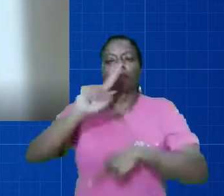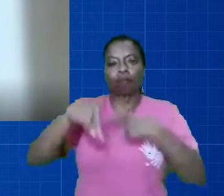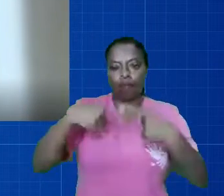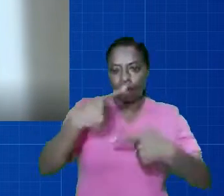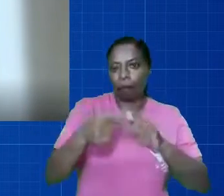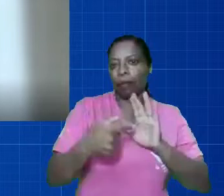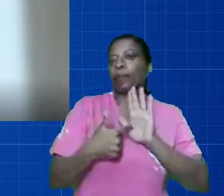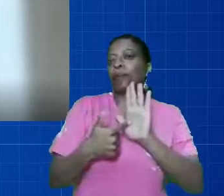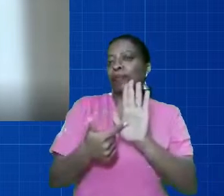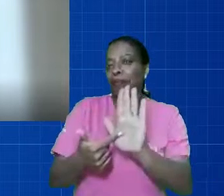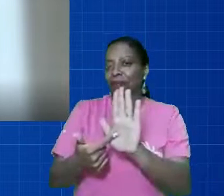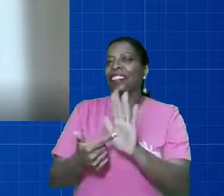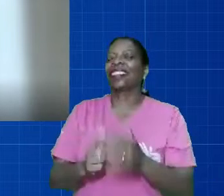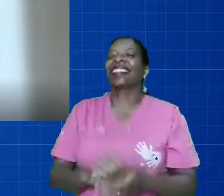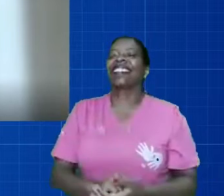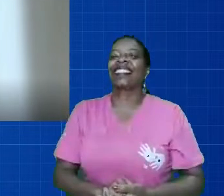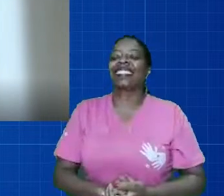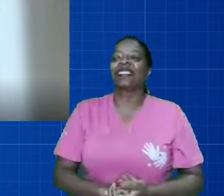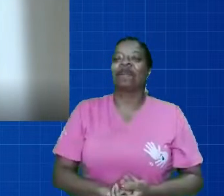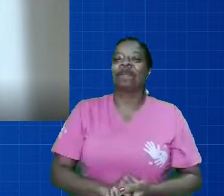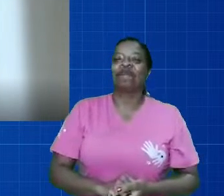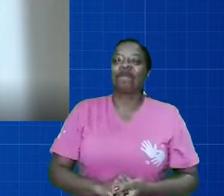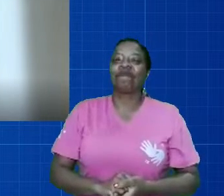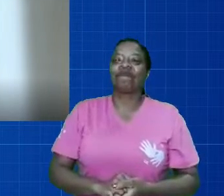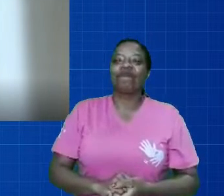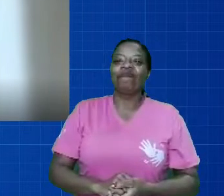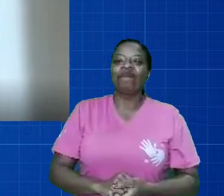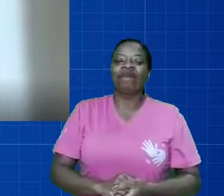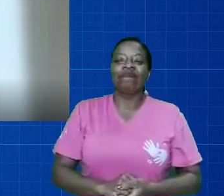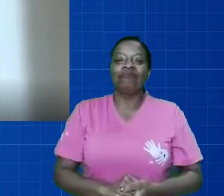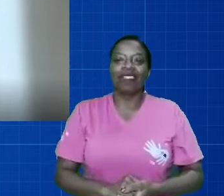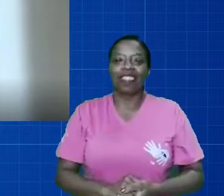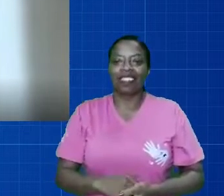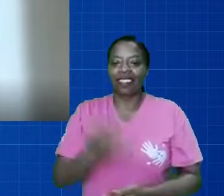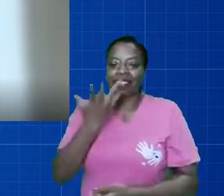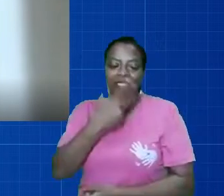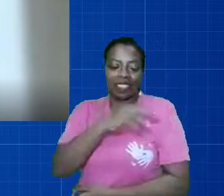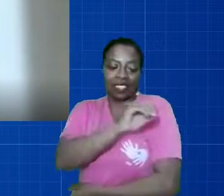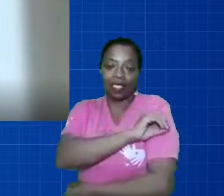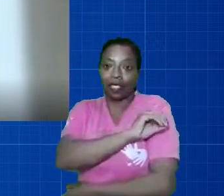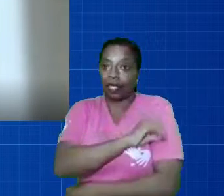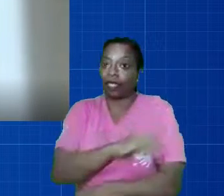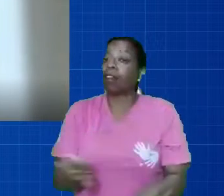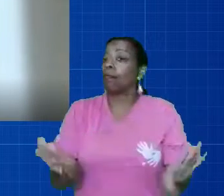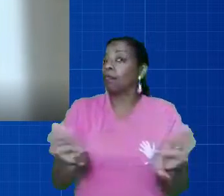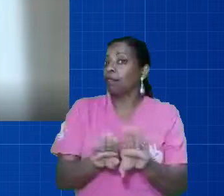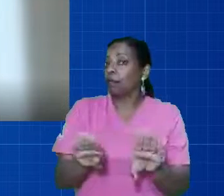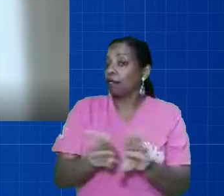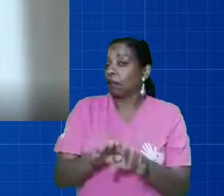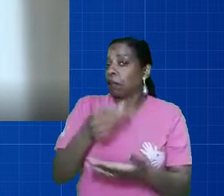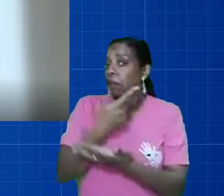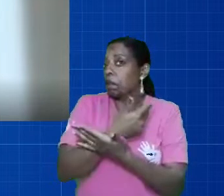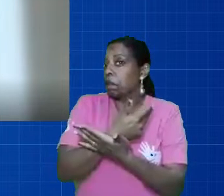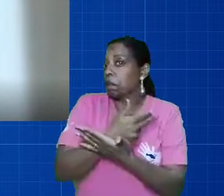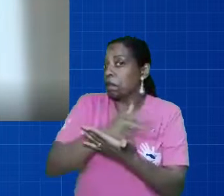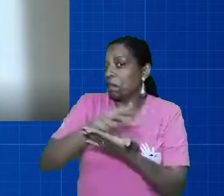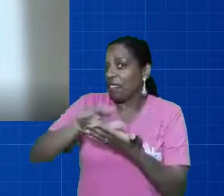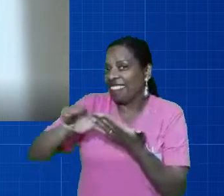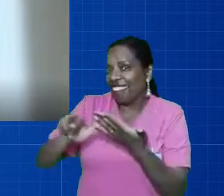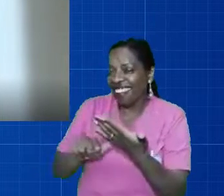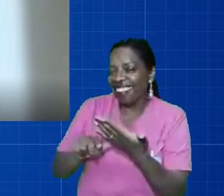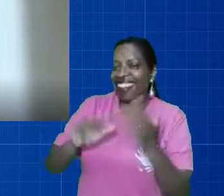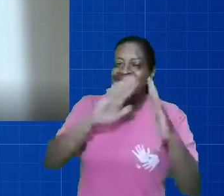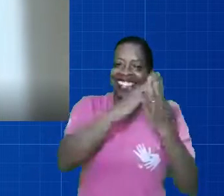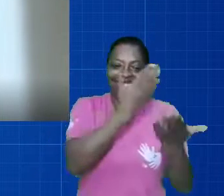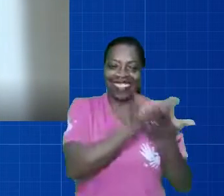a apresentação do CEMEI São Francisco, assim como nós também vamos passar todas as outras unidades e o que está